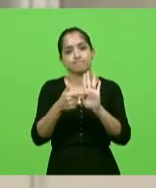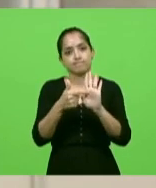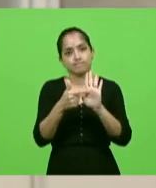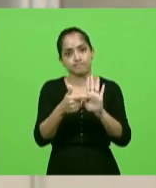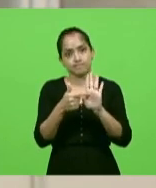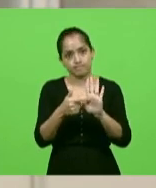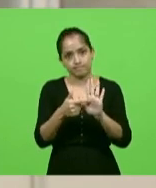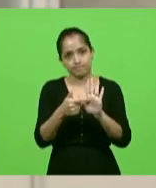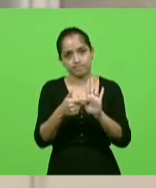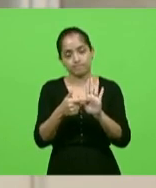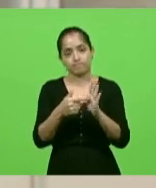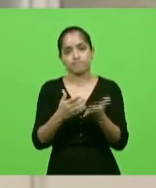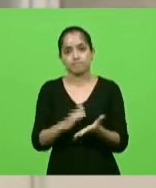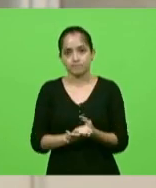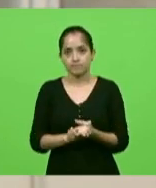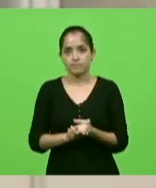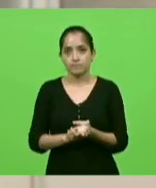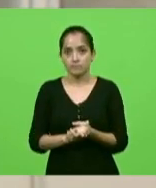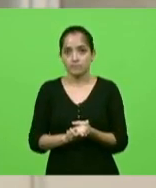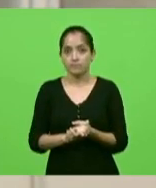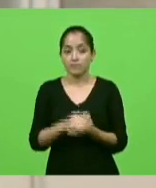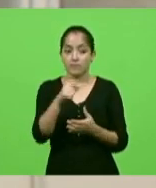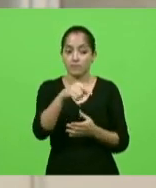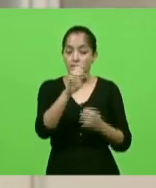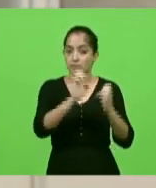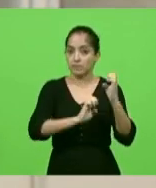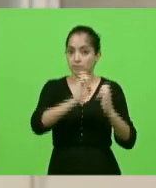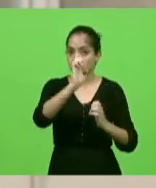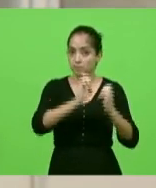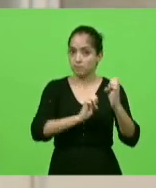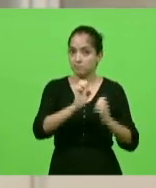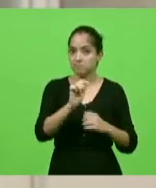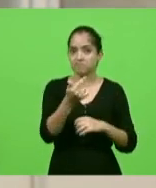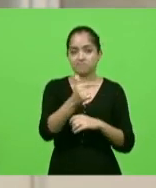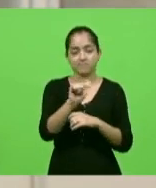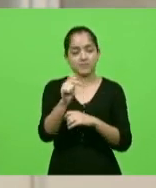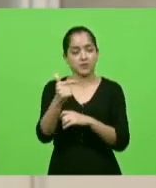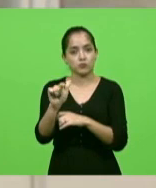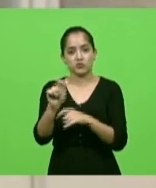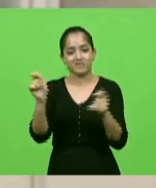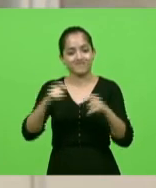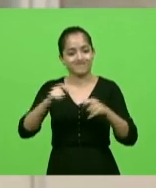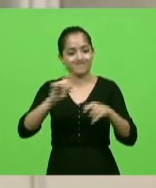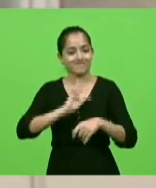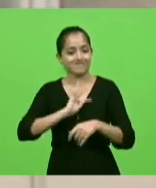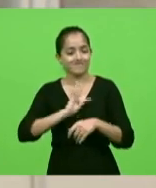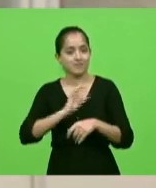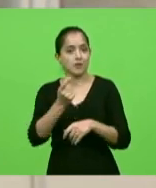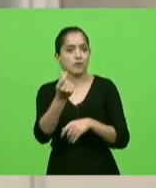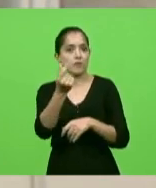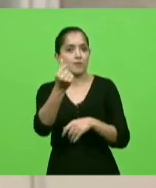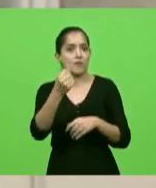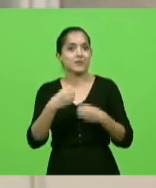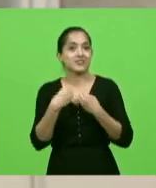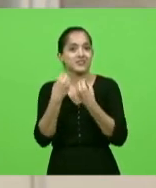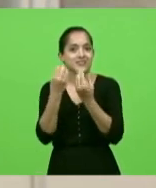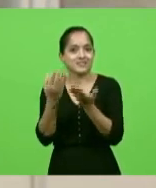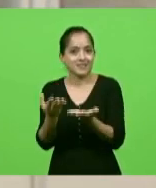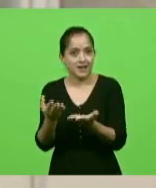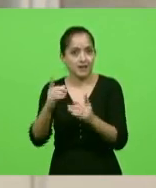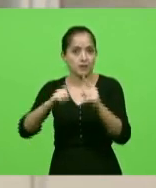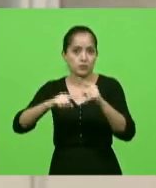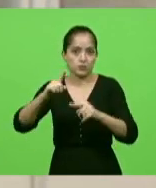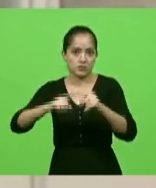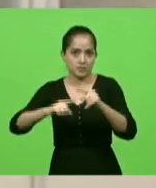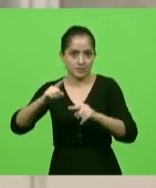de direcionamento em favor de uma empresa que não tinha aptidão técnica e financeira de fornecer os